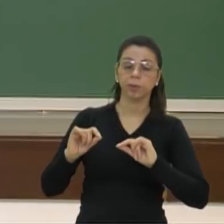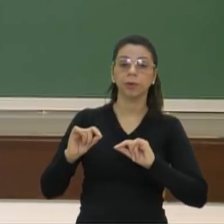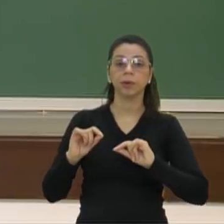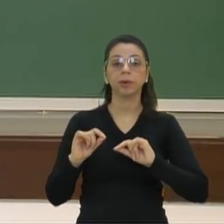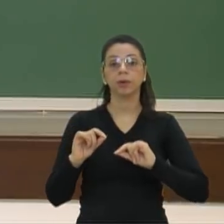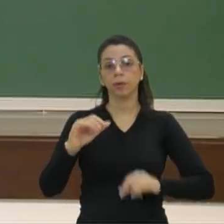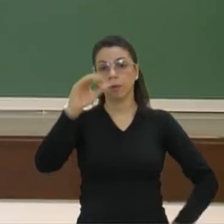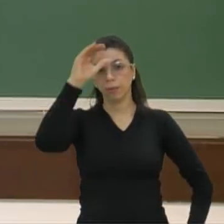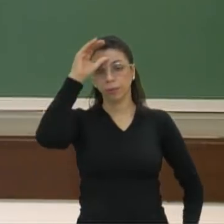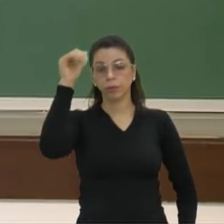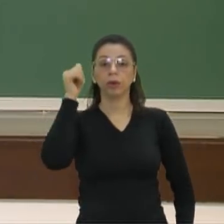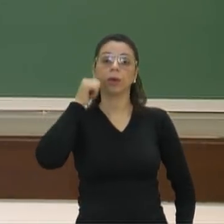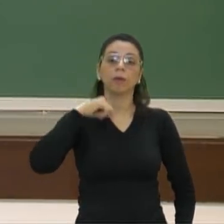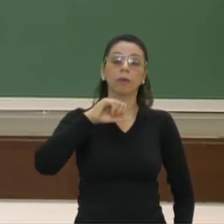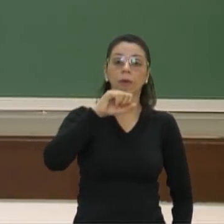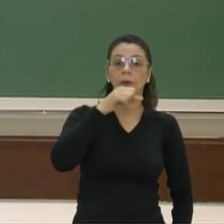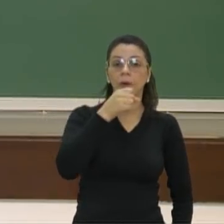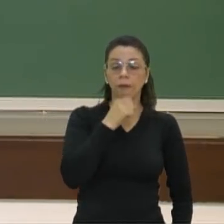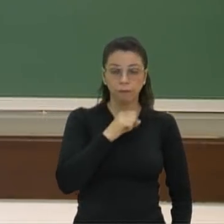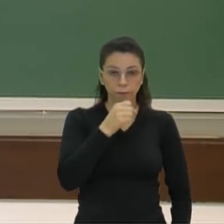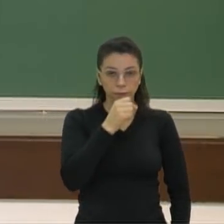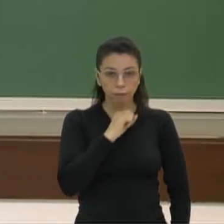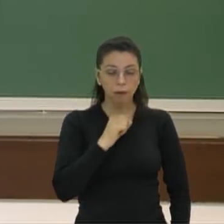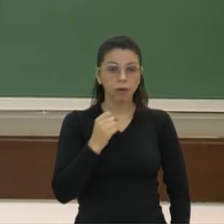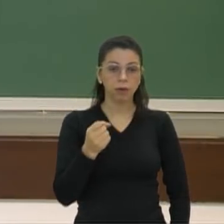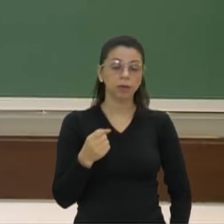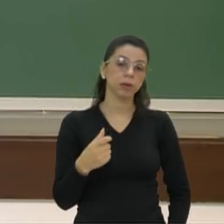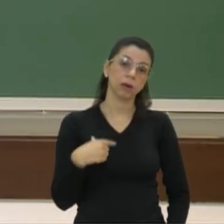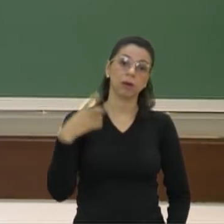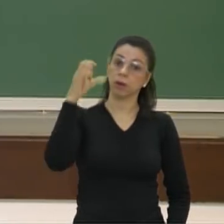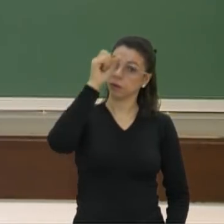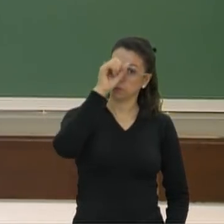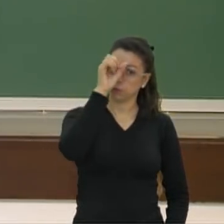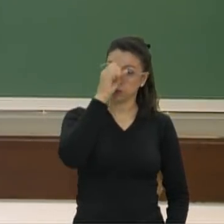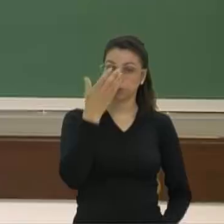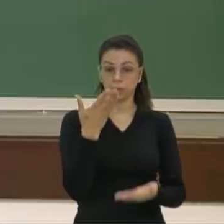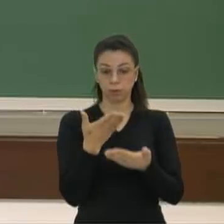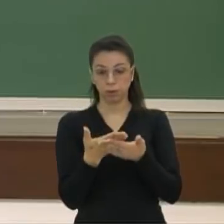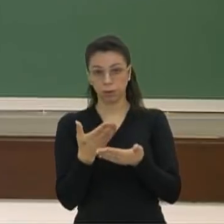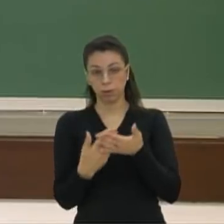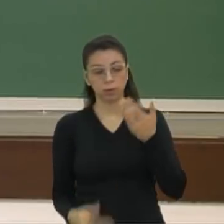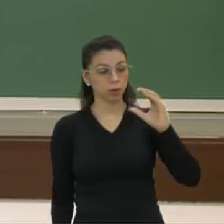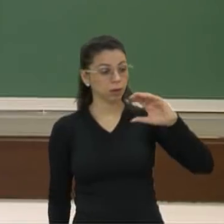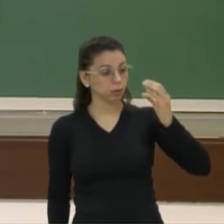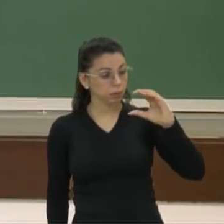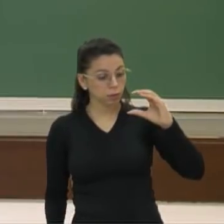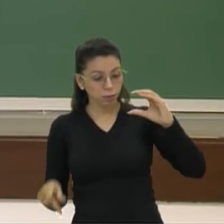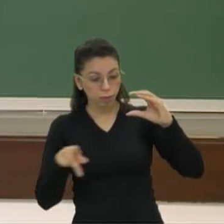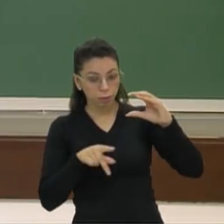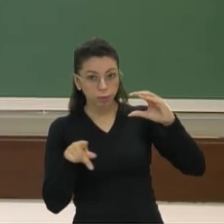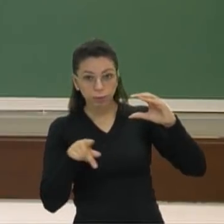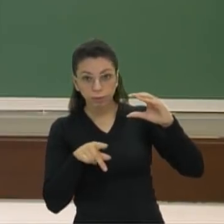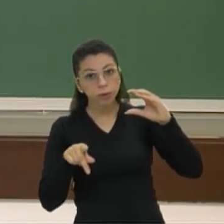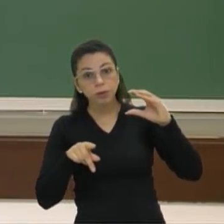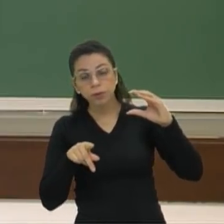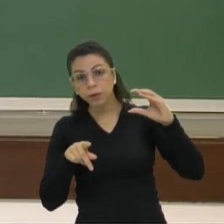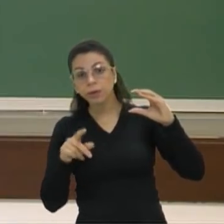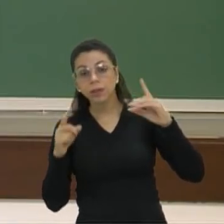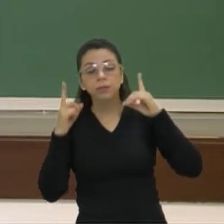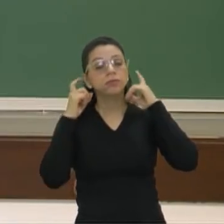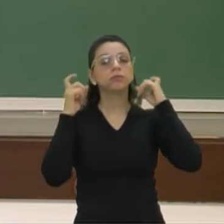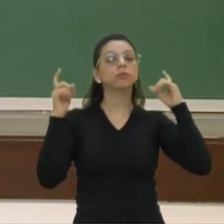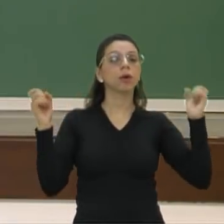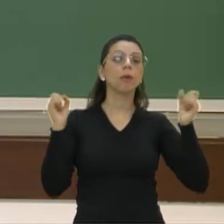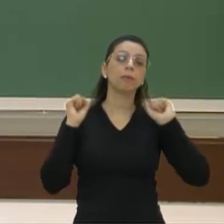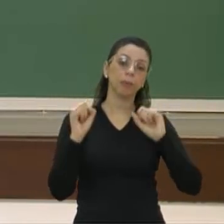com a avó. Quem mora com você? Olha, eu aprendi na aula de ciências com o professor Fabiano que ruídos muito altos